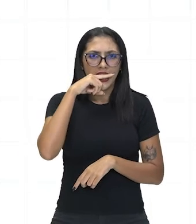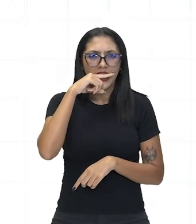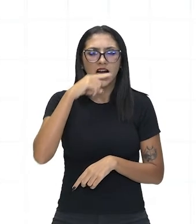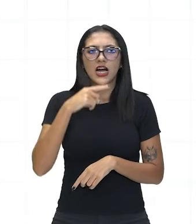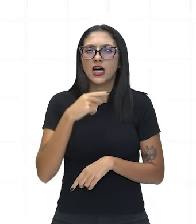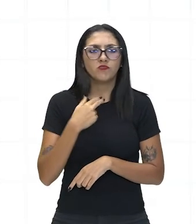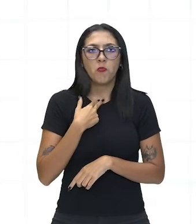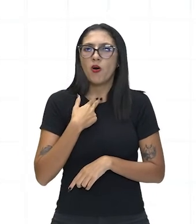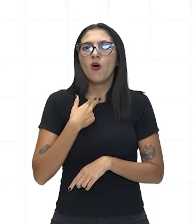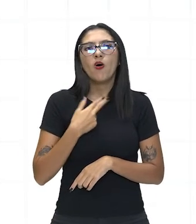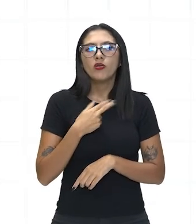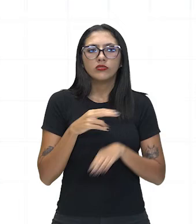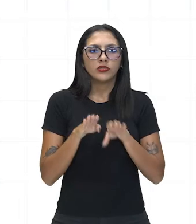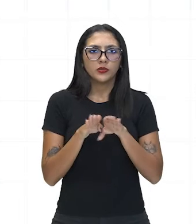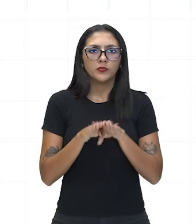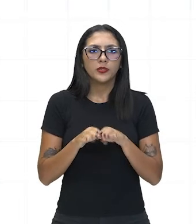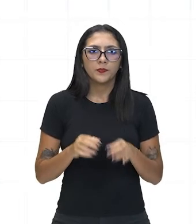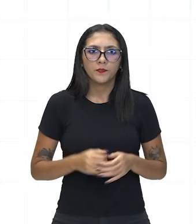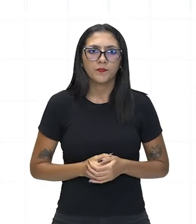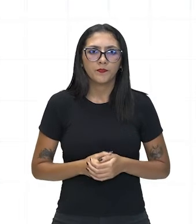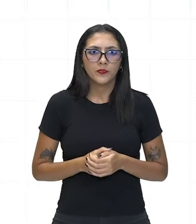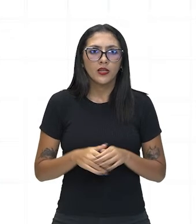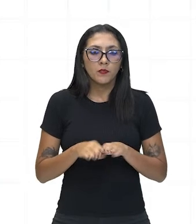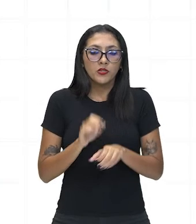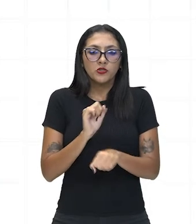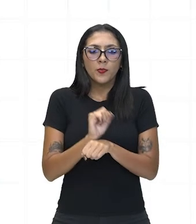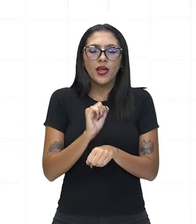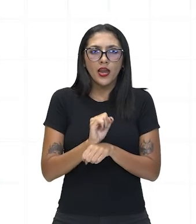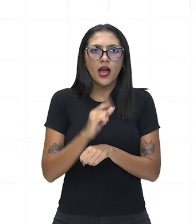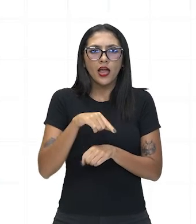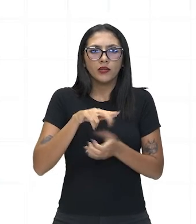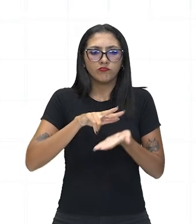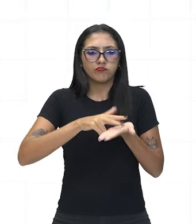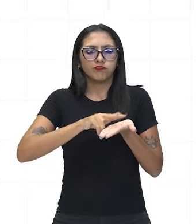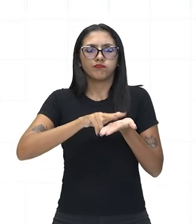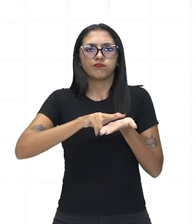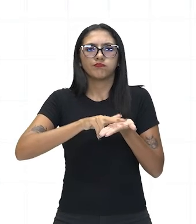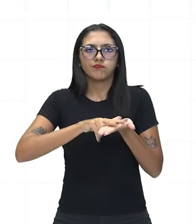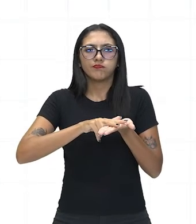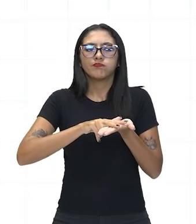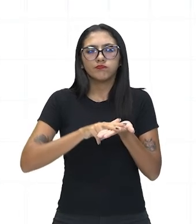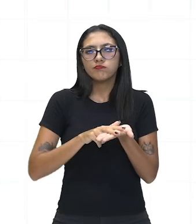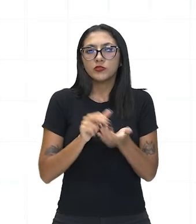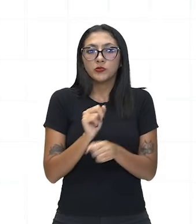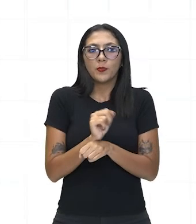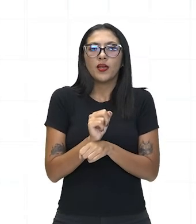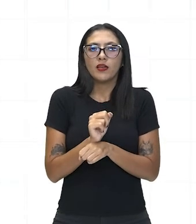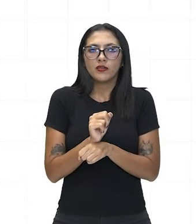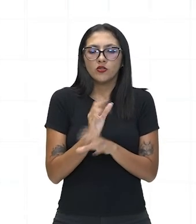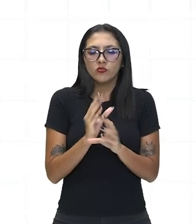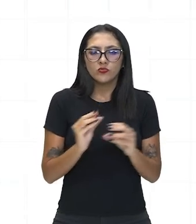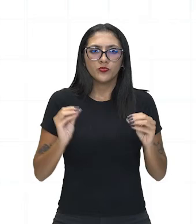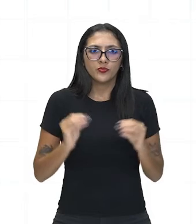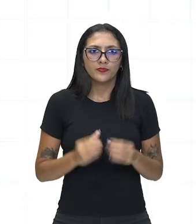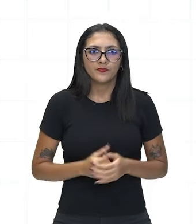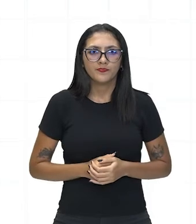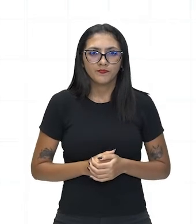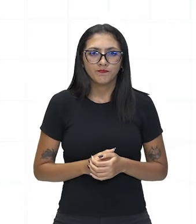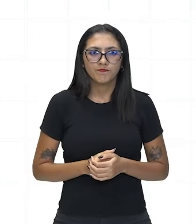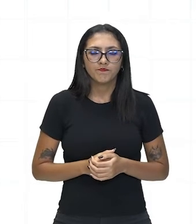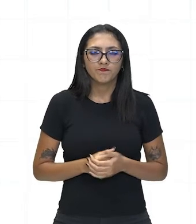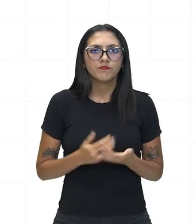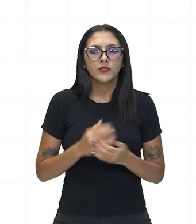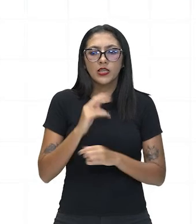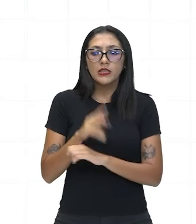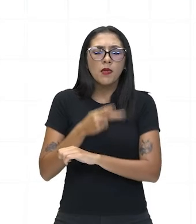enquanto ela estiver convulsionando. Tá certo? E após a crise, o que eu não